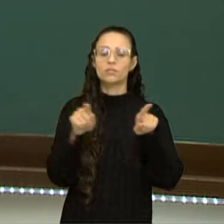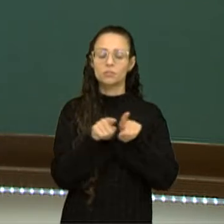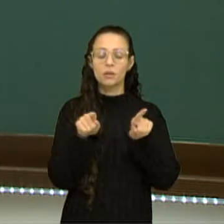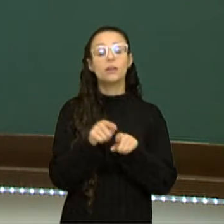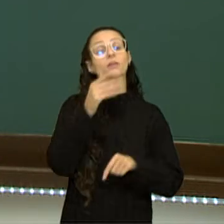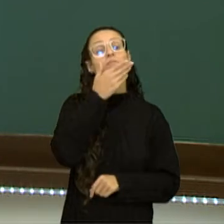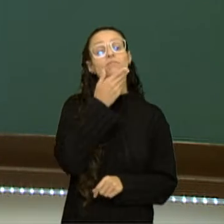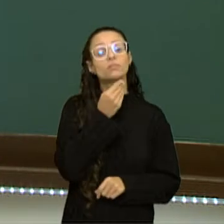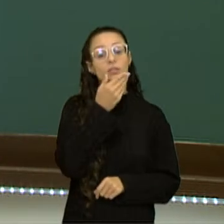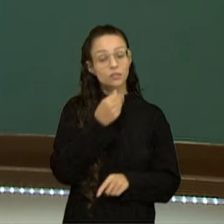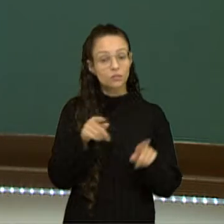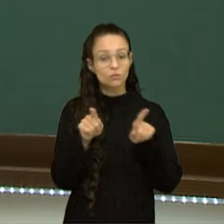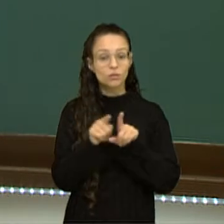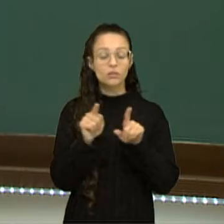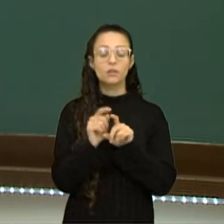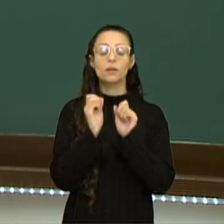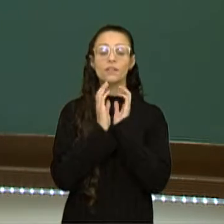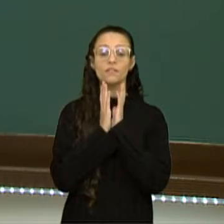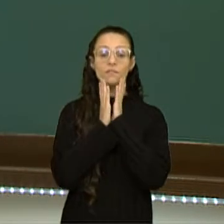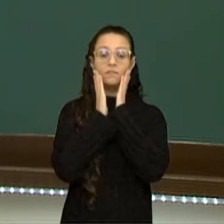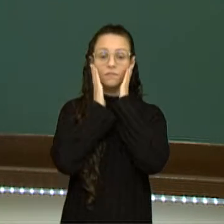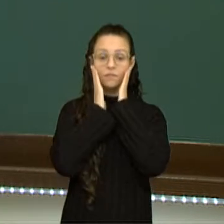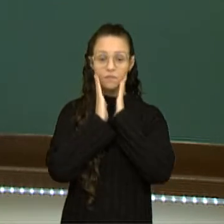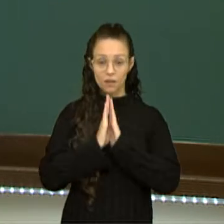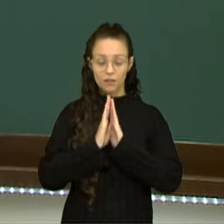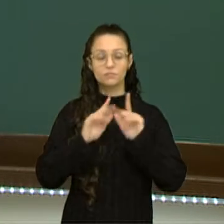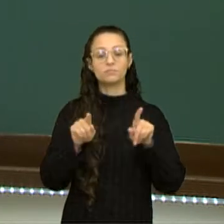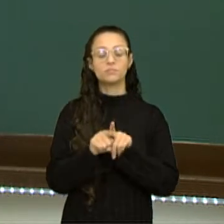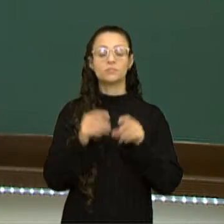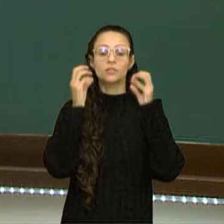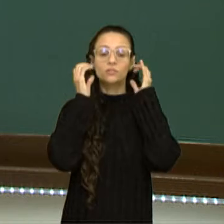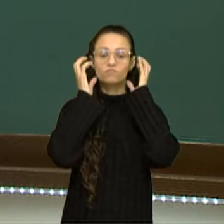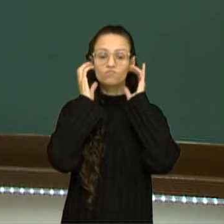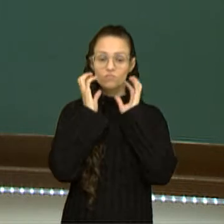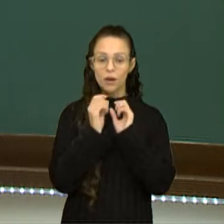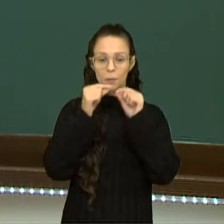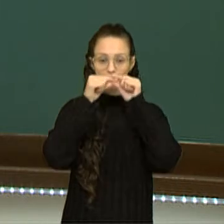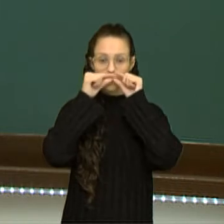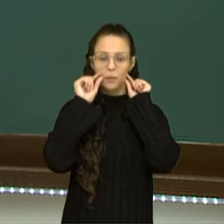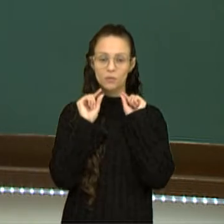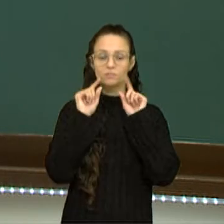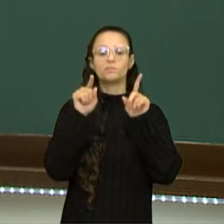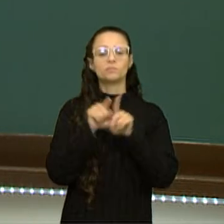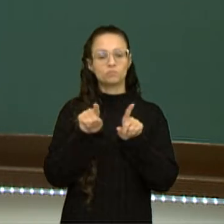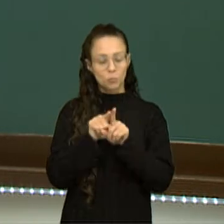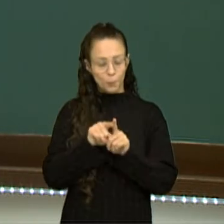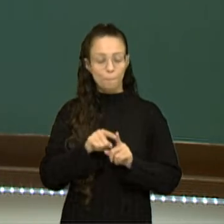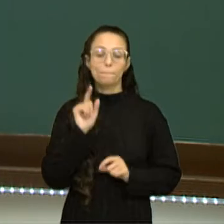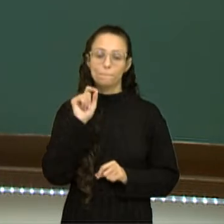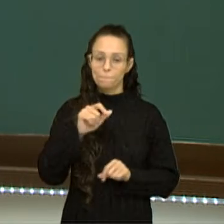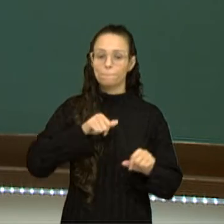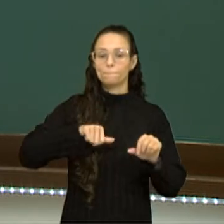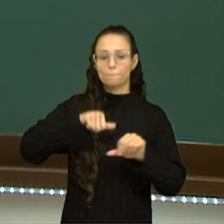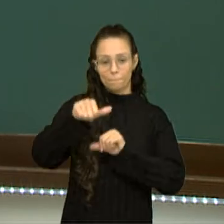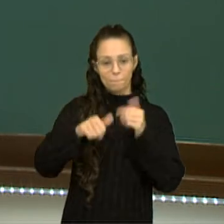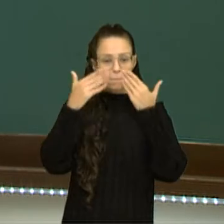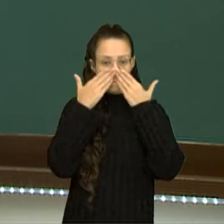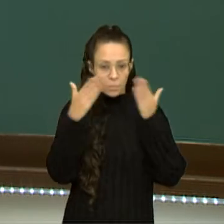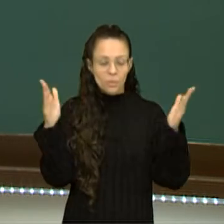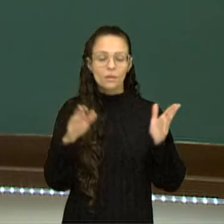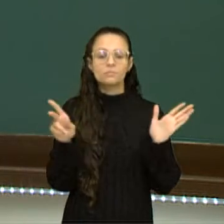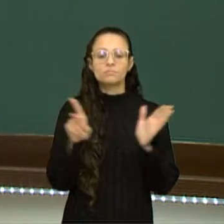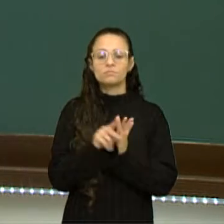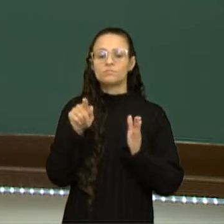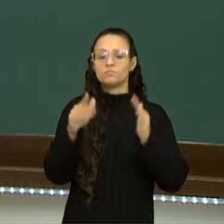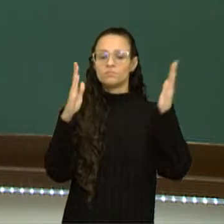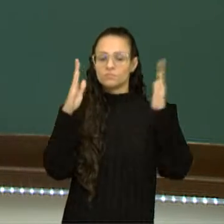também podem surgir no rosto, né, na face. Então a barba e o bigode também são transformações evidentes aí